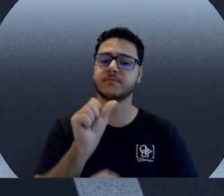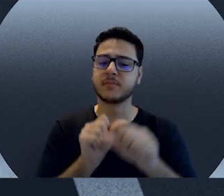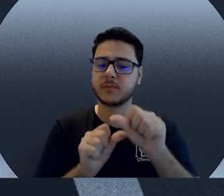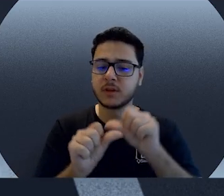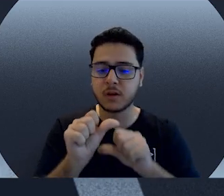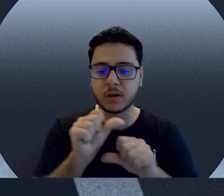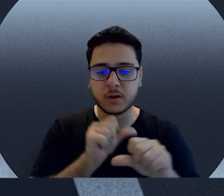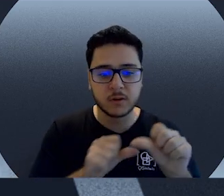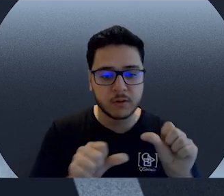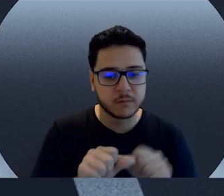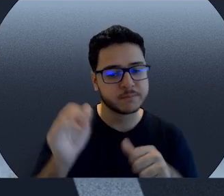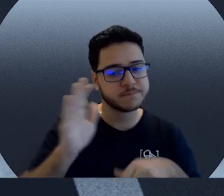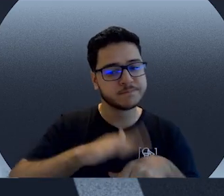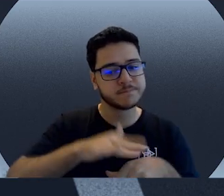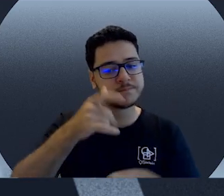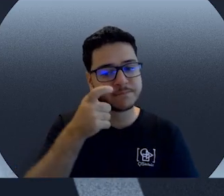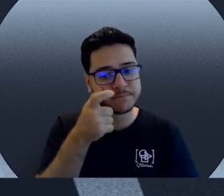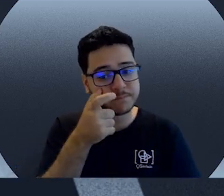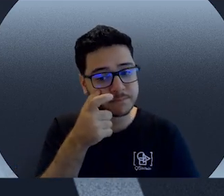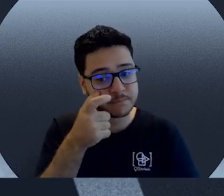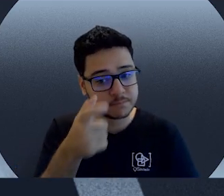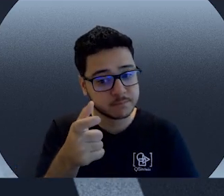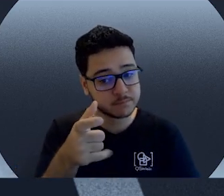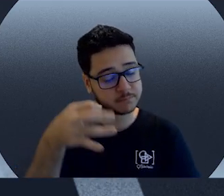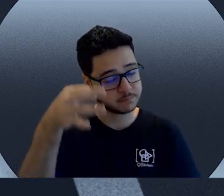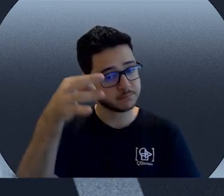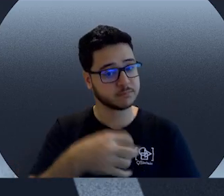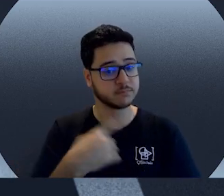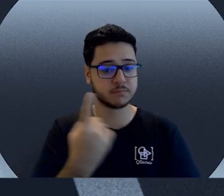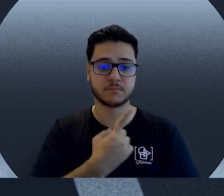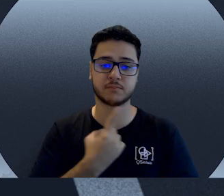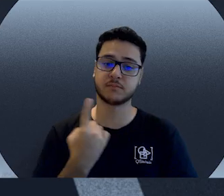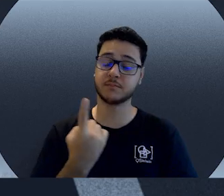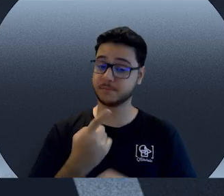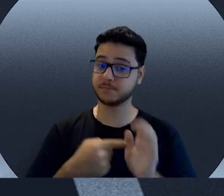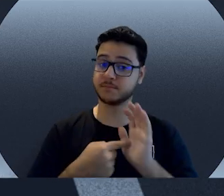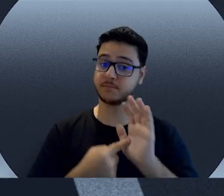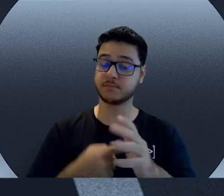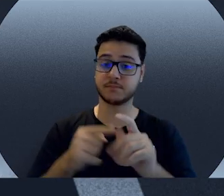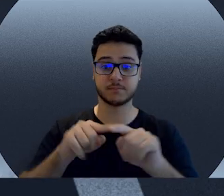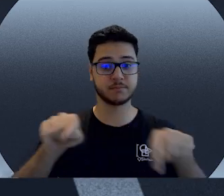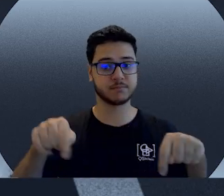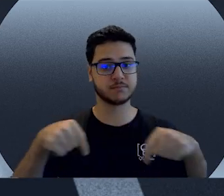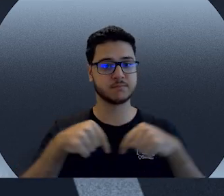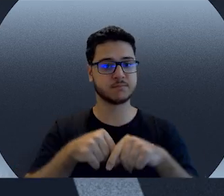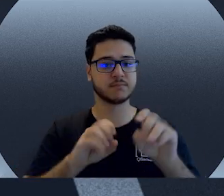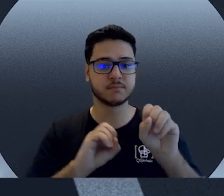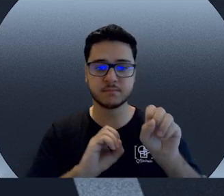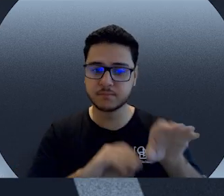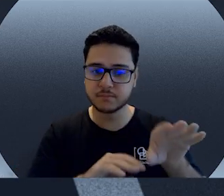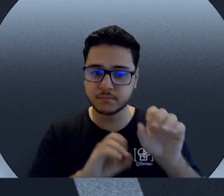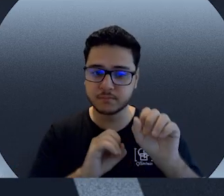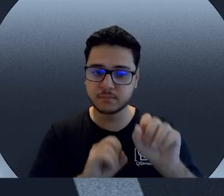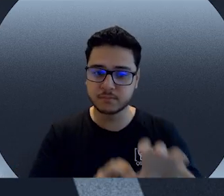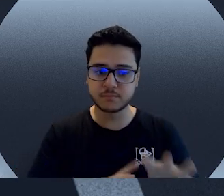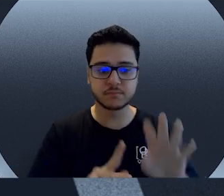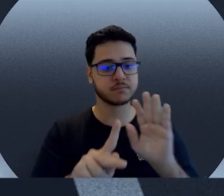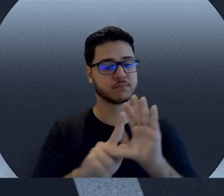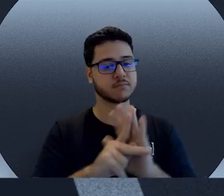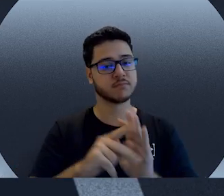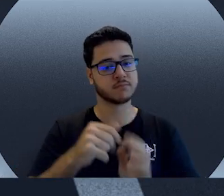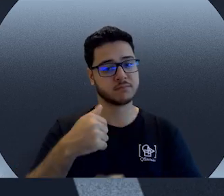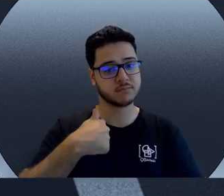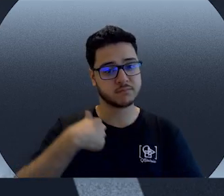né, tão mais interessante da gente abordar em sala de aula, essa multiplicidade